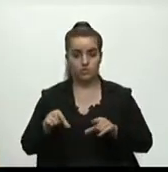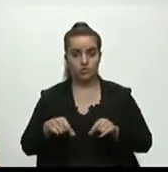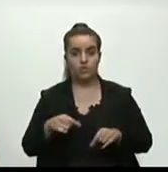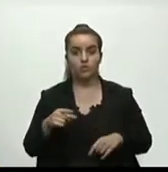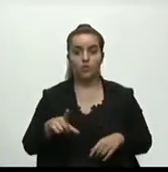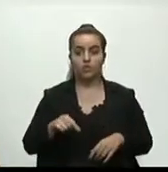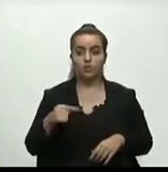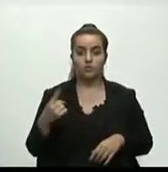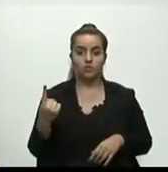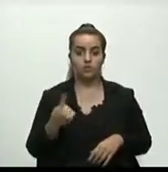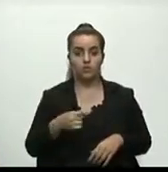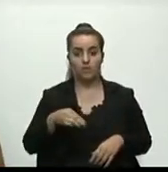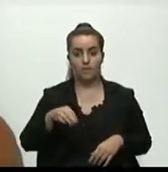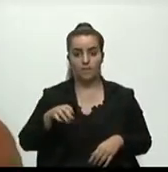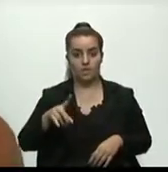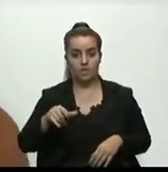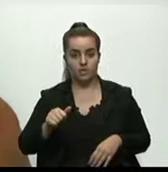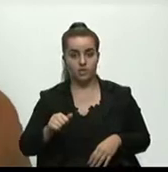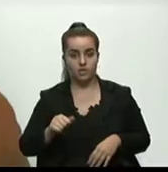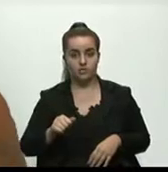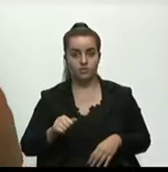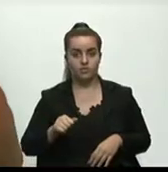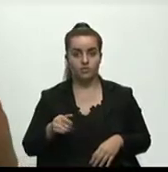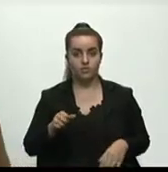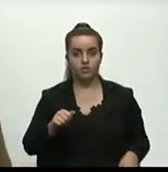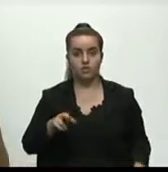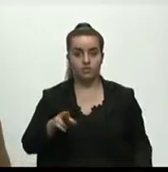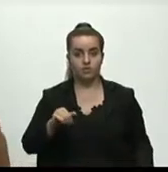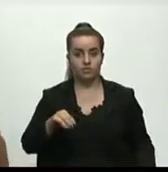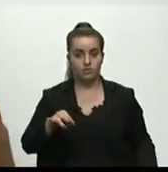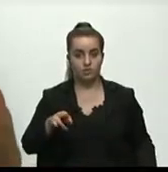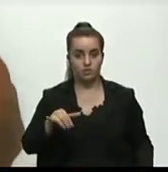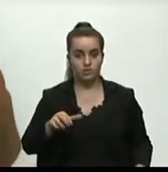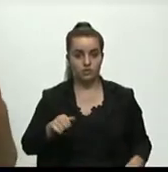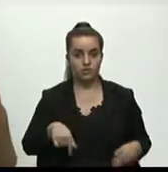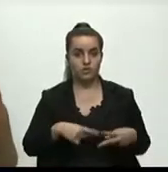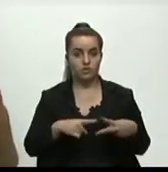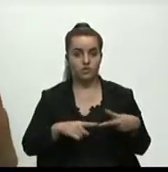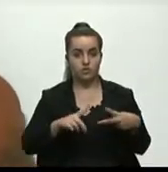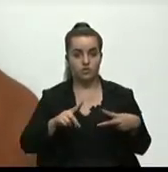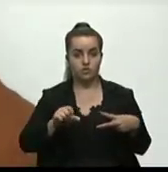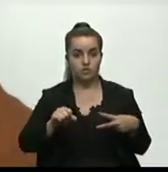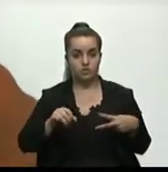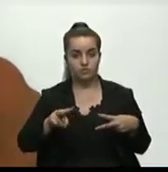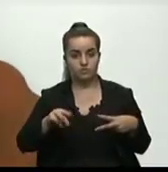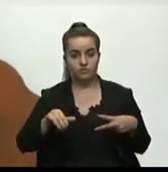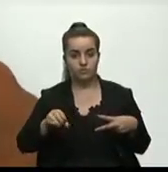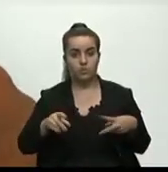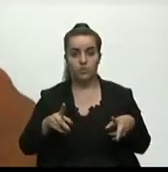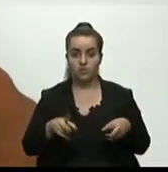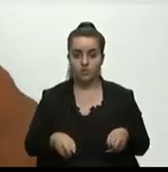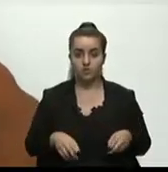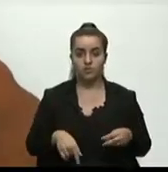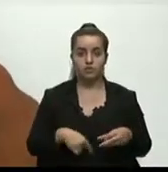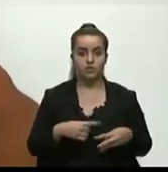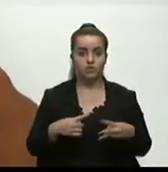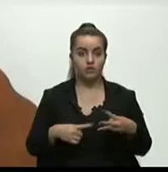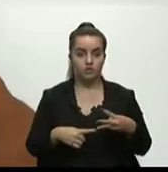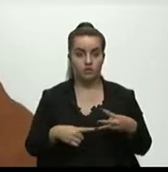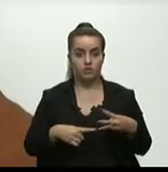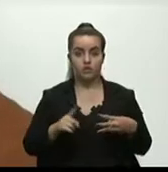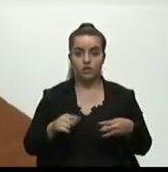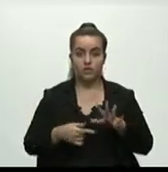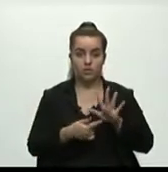1, média aritmética. Opção 2 é o nosso desvio padrão populacional e 3 é o nosso desvio padrão